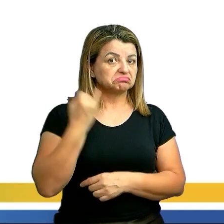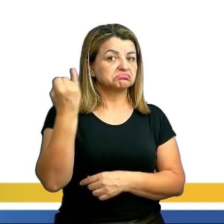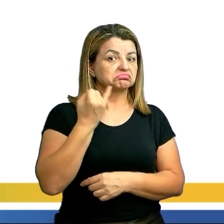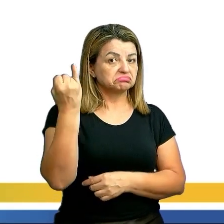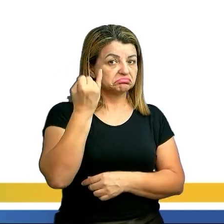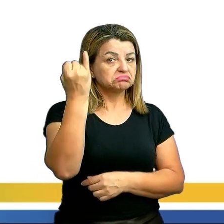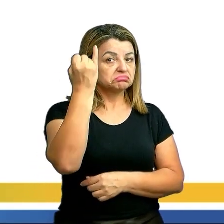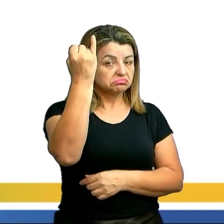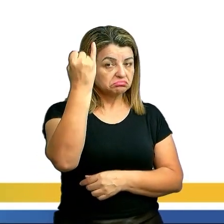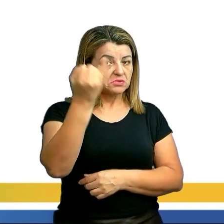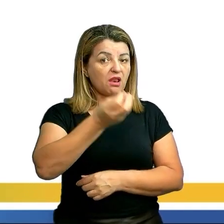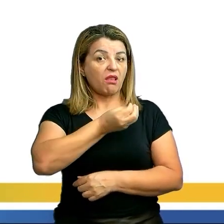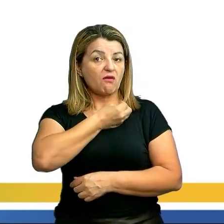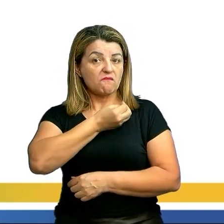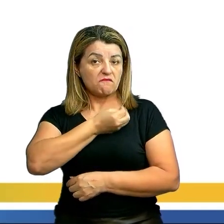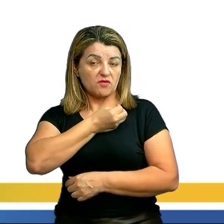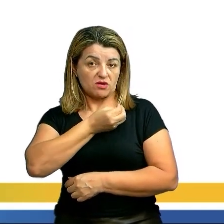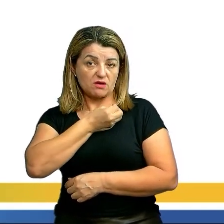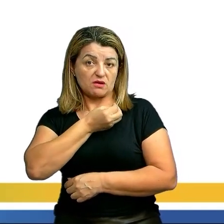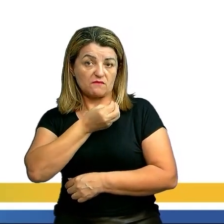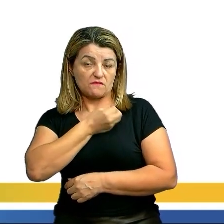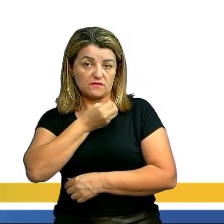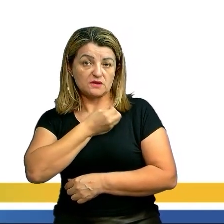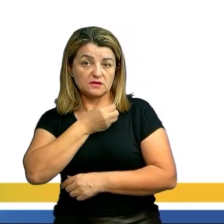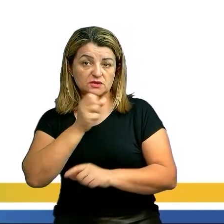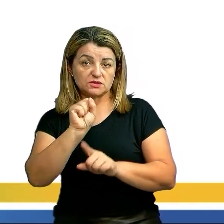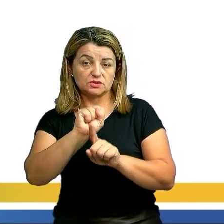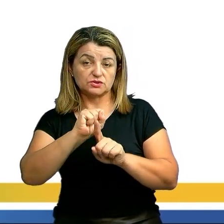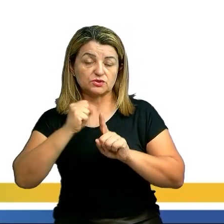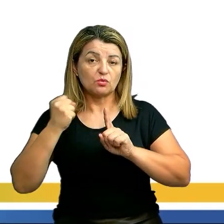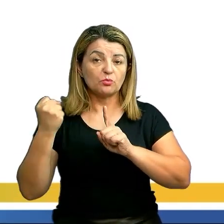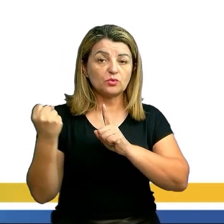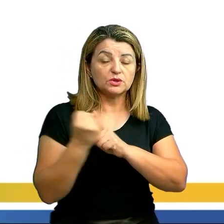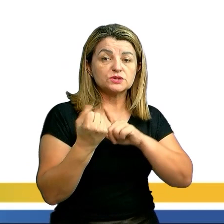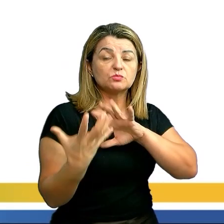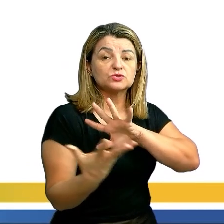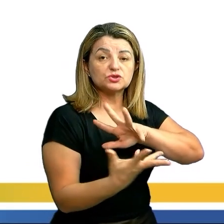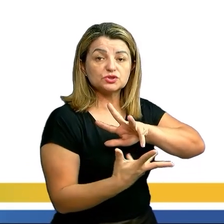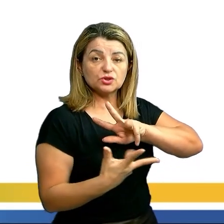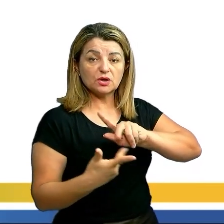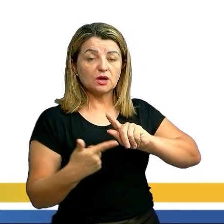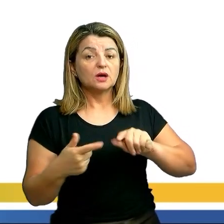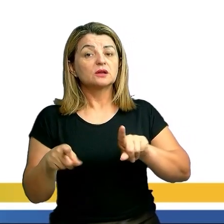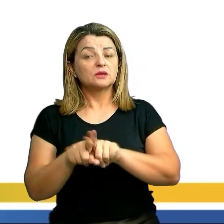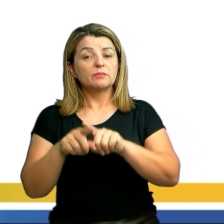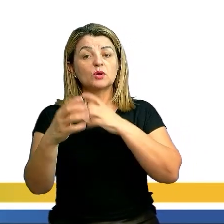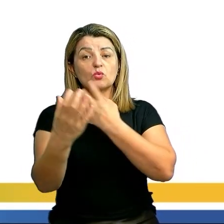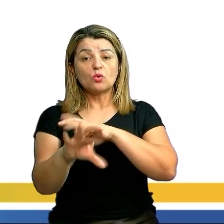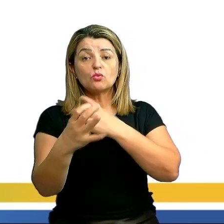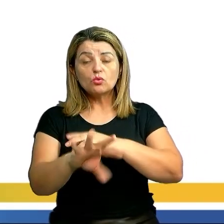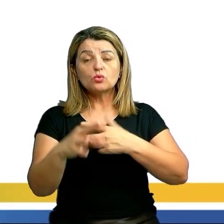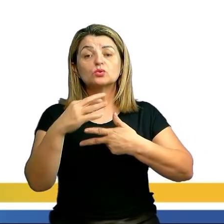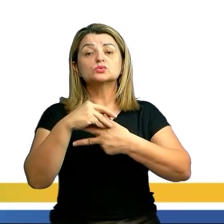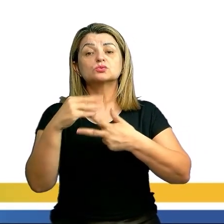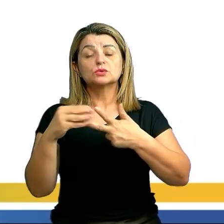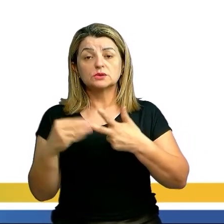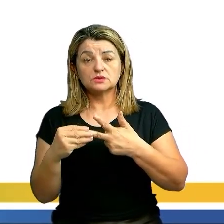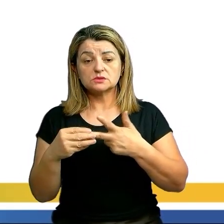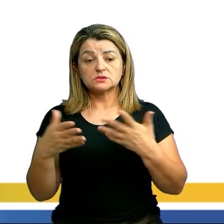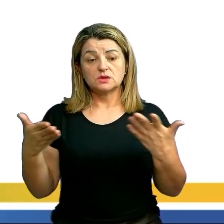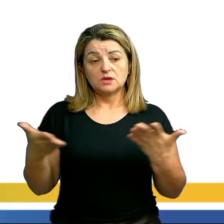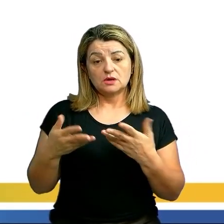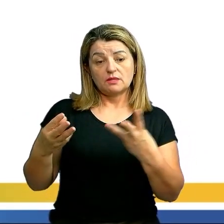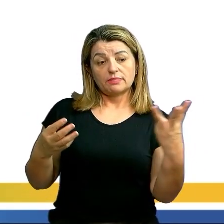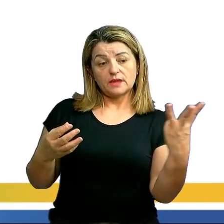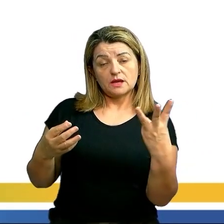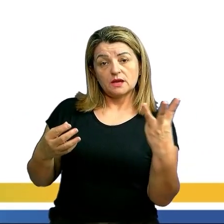tanto na vida, né, na geopolítica mundial, como também nos concursos, no Enem, etc. O G7, que é o grupo